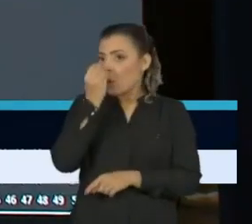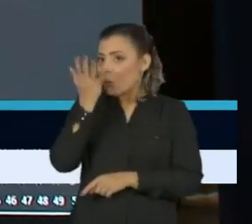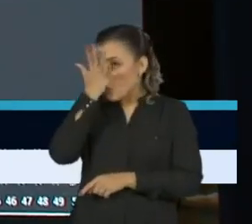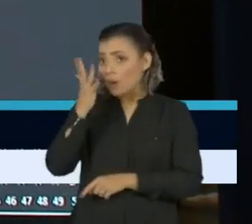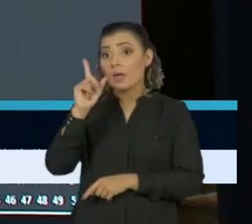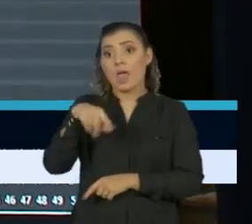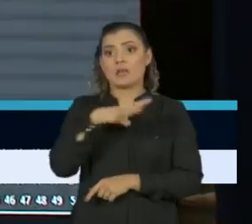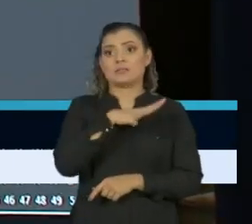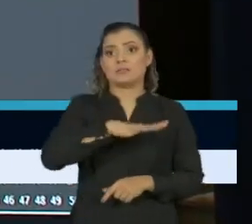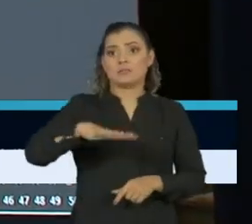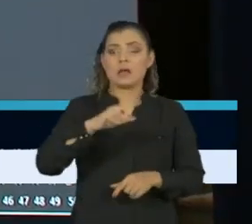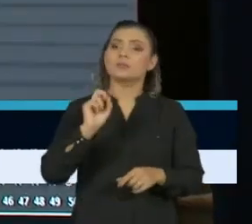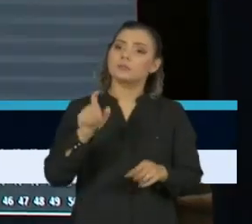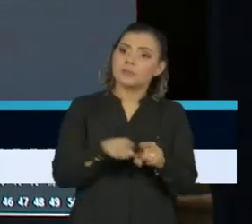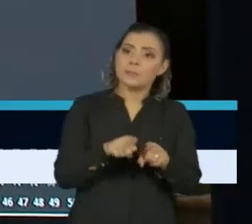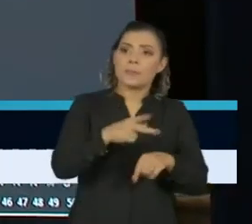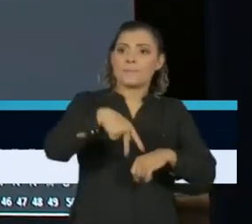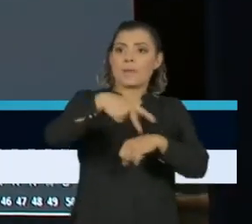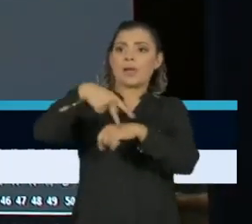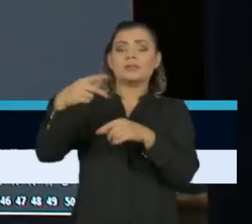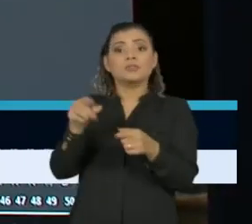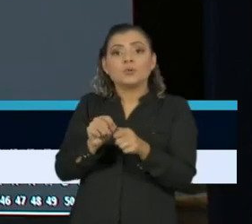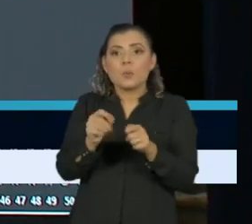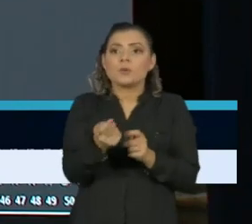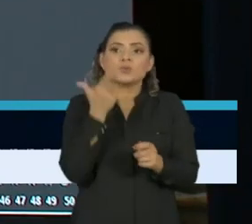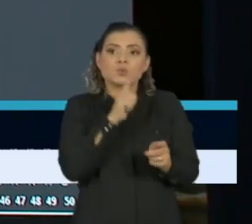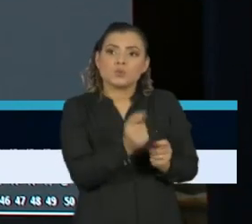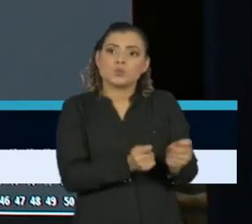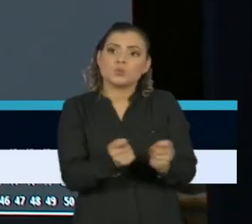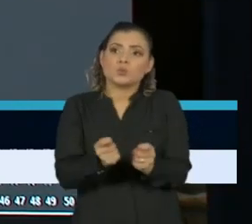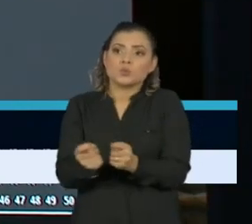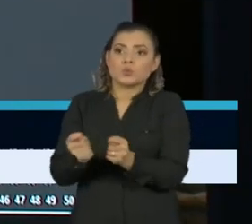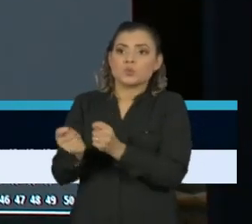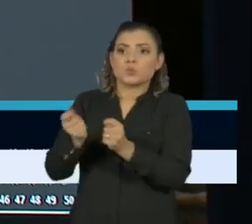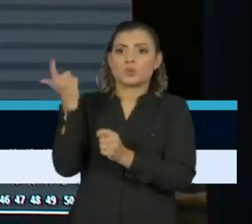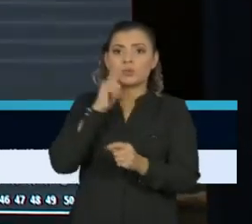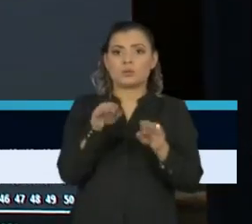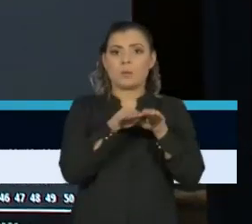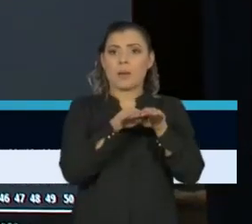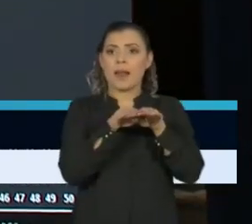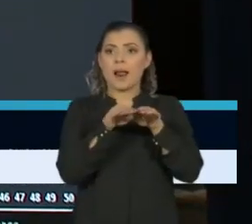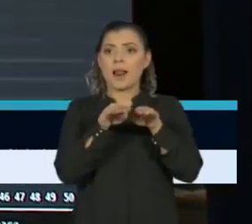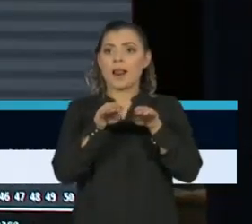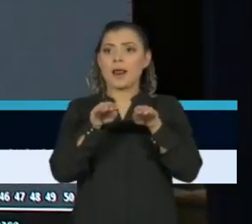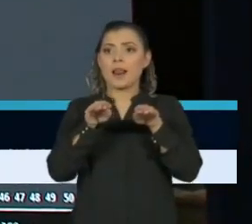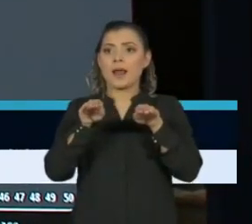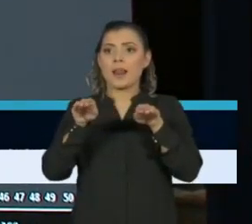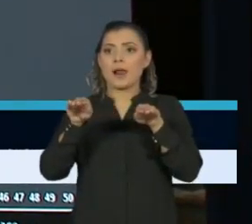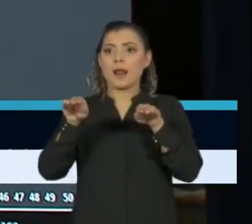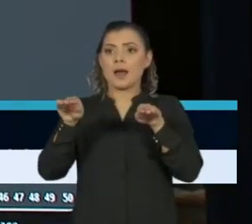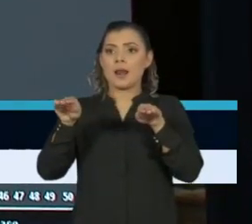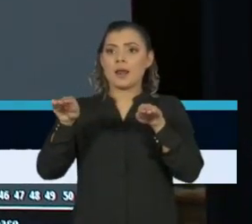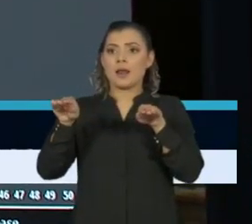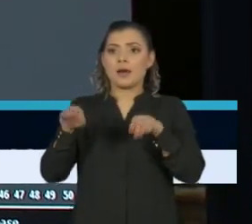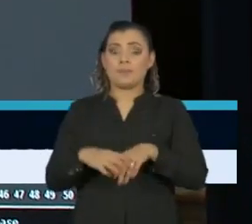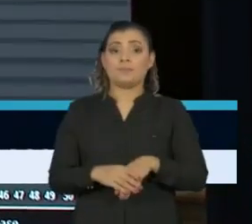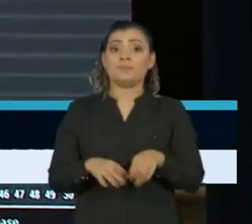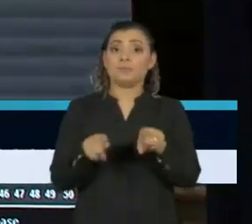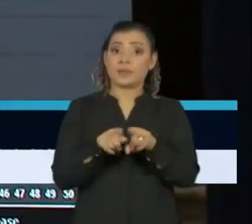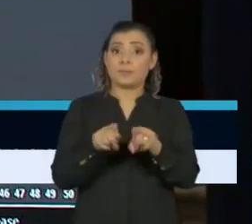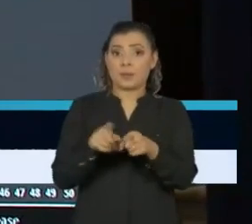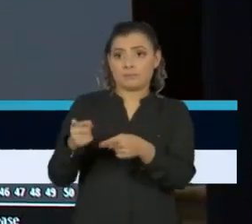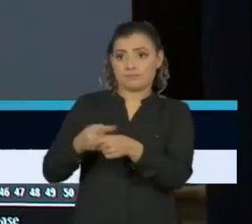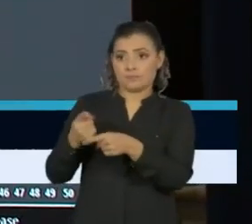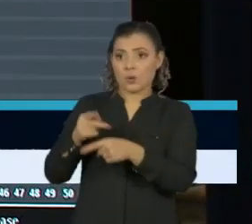cidades ou outros países que fizeram, que a gente monitora juntamente conosco. O próprio Reino Unido, como